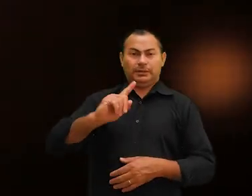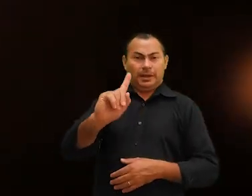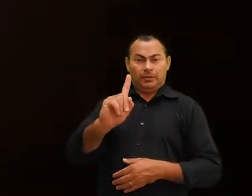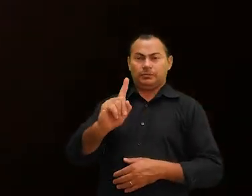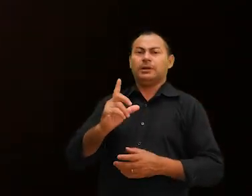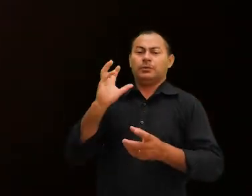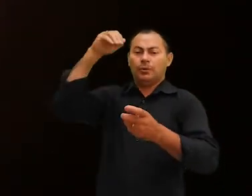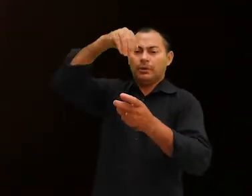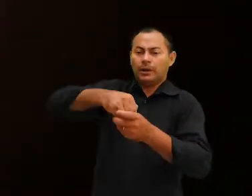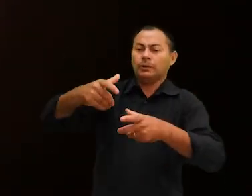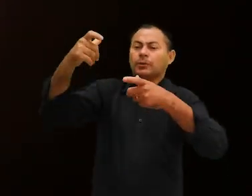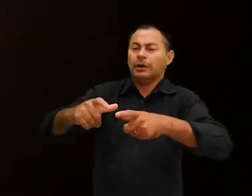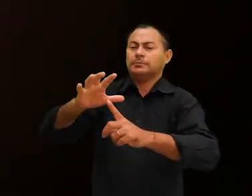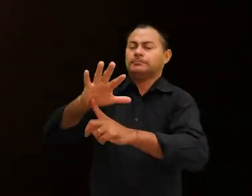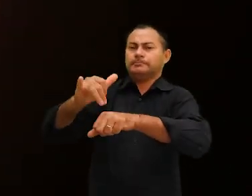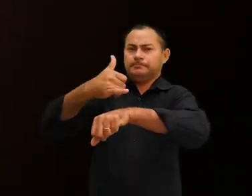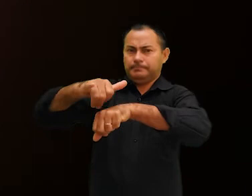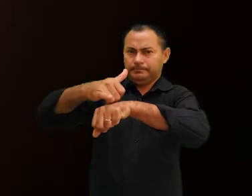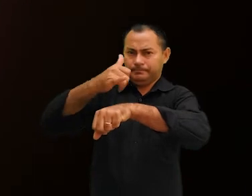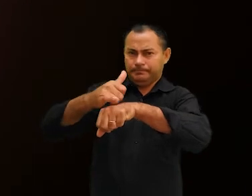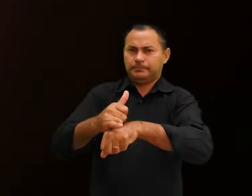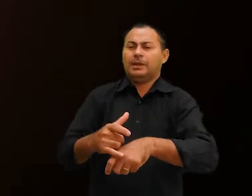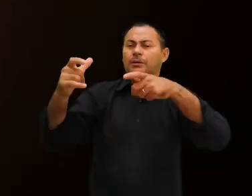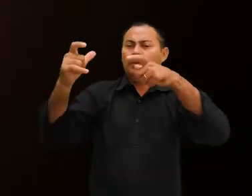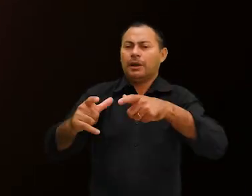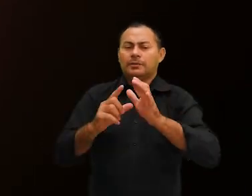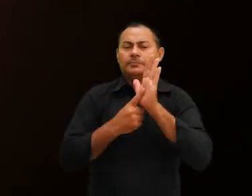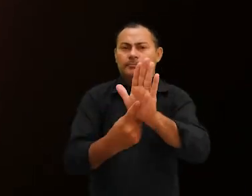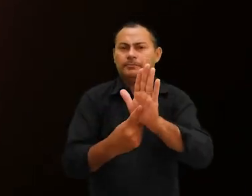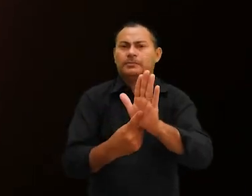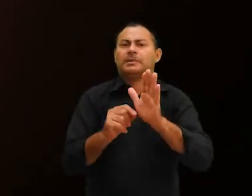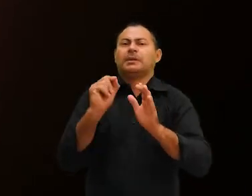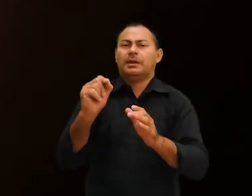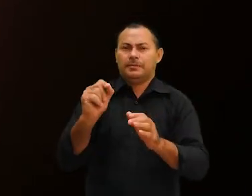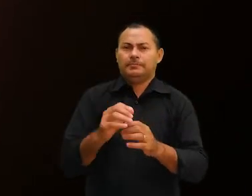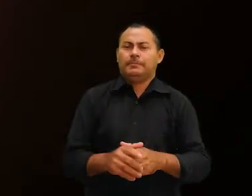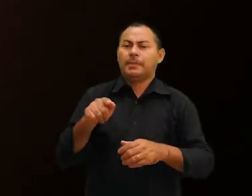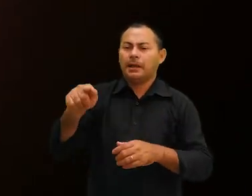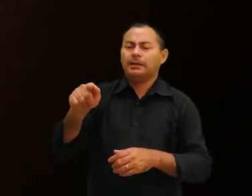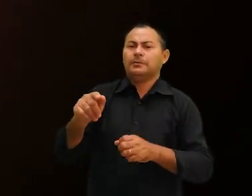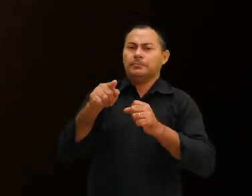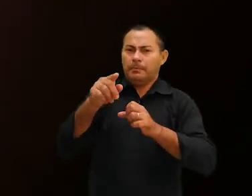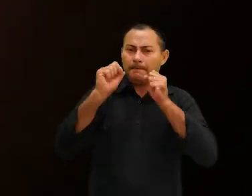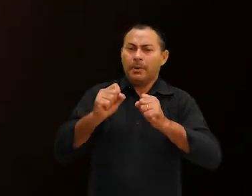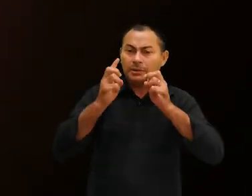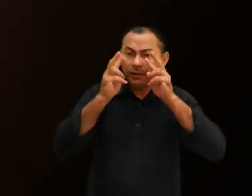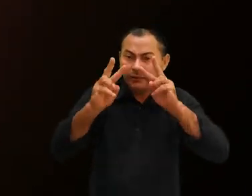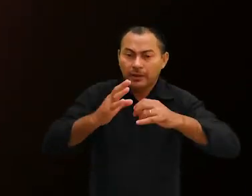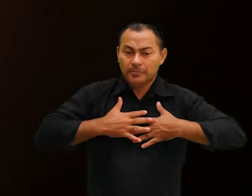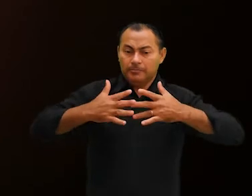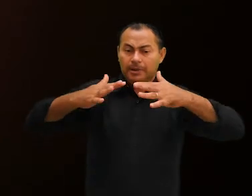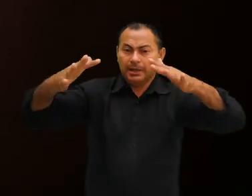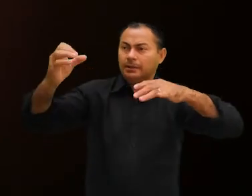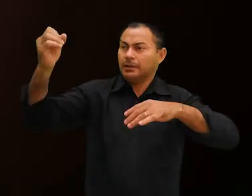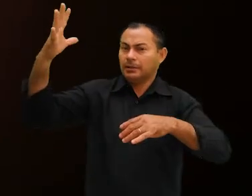resposta não você coloca no lugar estratégico um lugar de destaque para que ali mesmo você